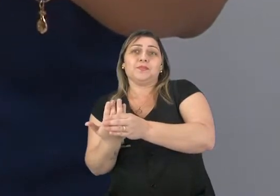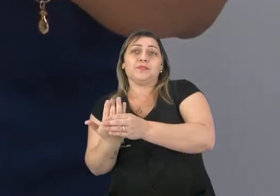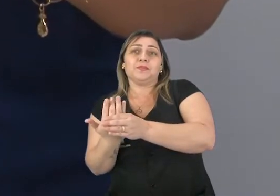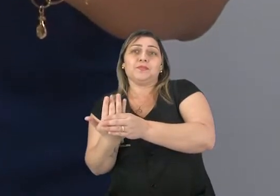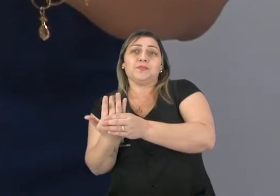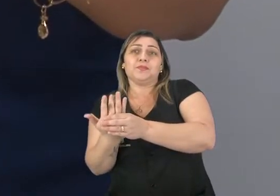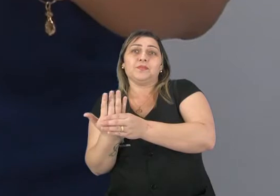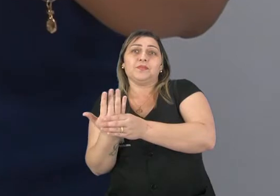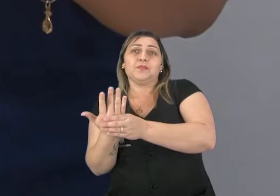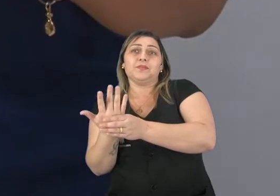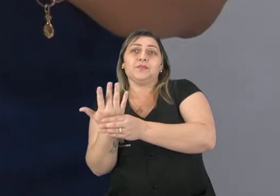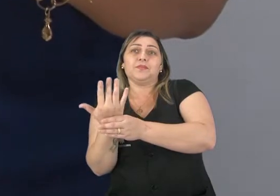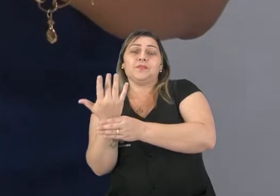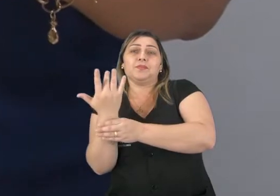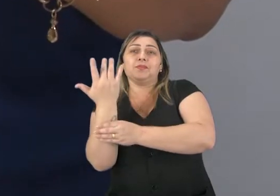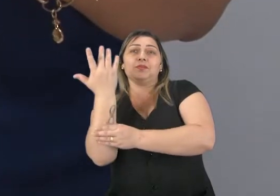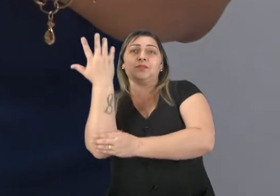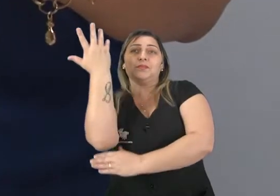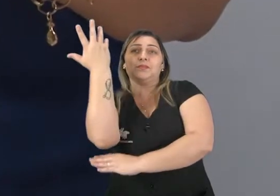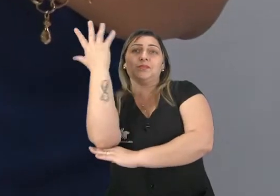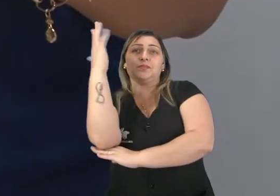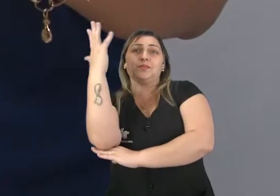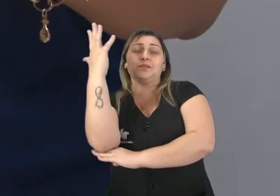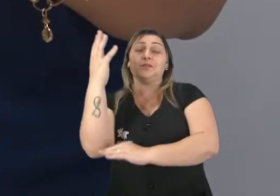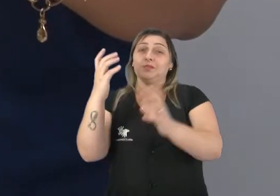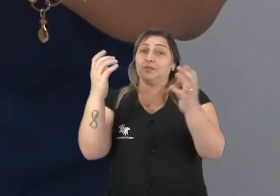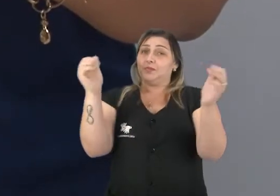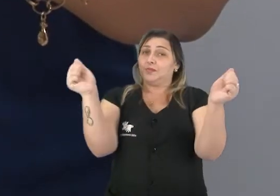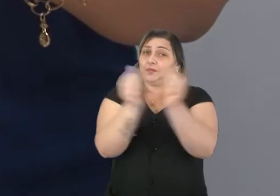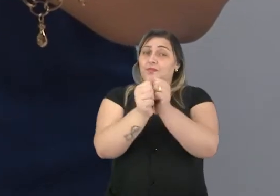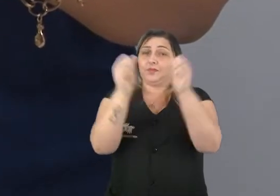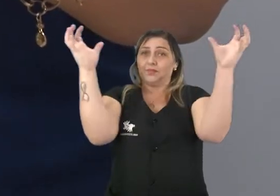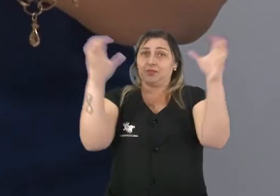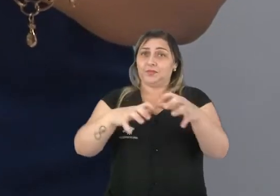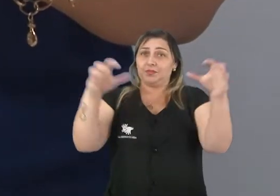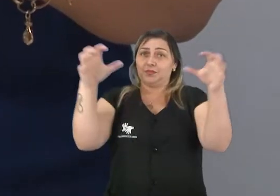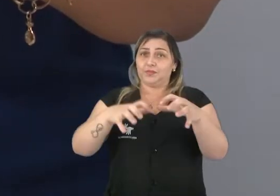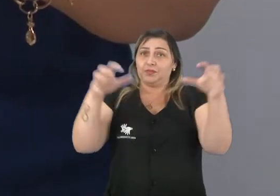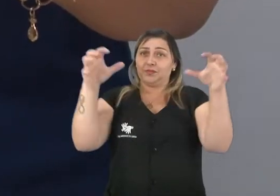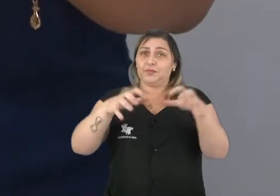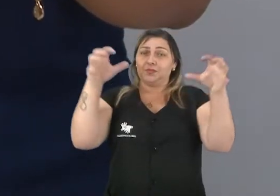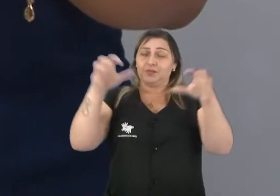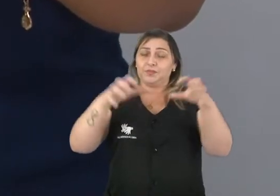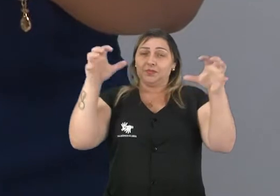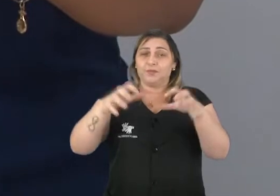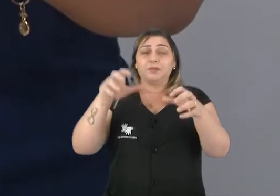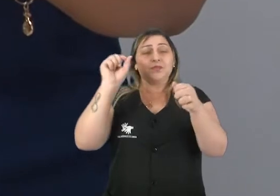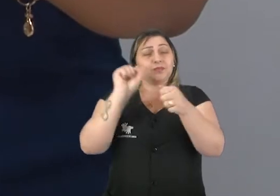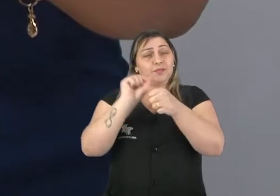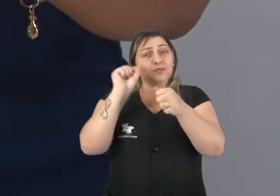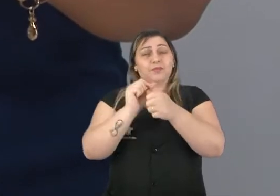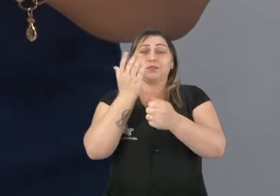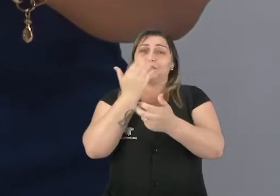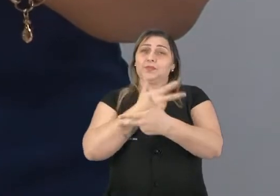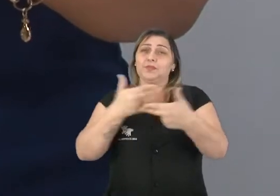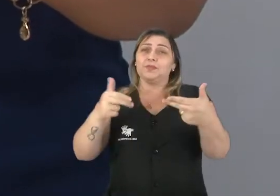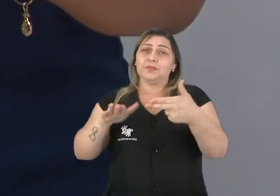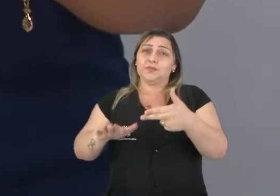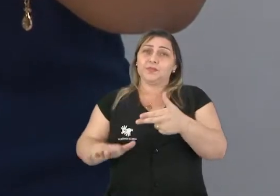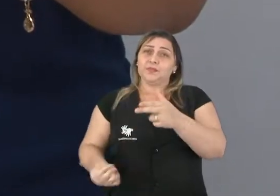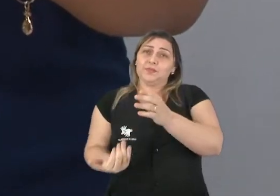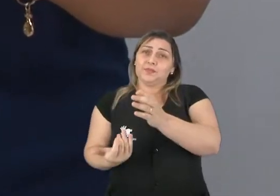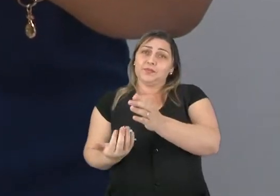sol vem germinando junto com a chuva, aí tem o crescimento, certo? Vai fazendo os alimentos